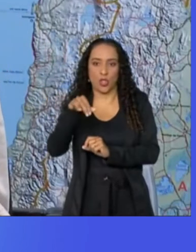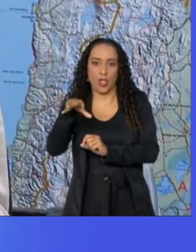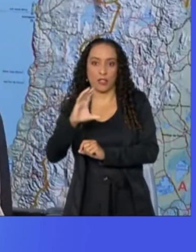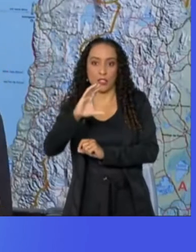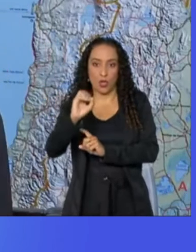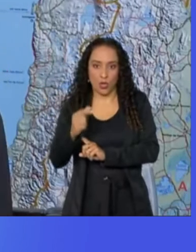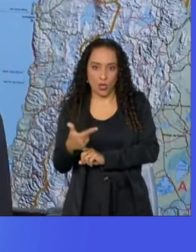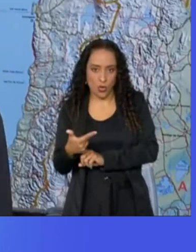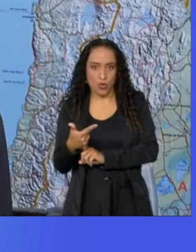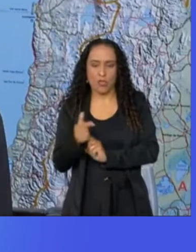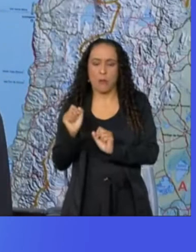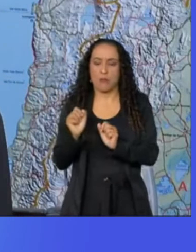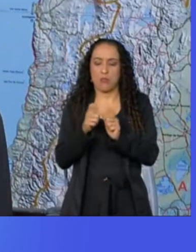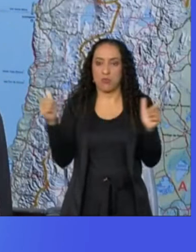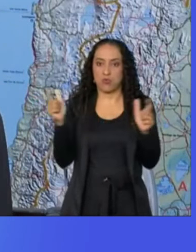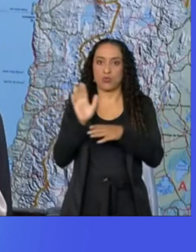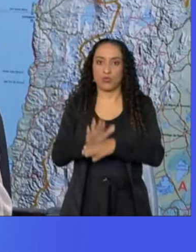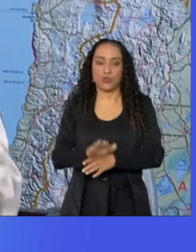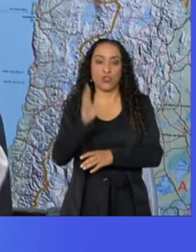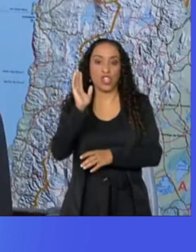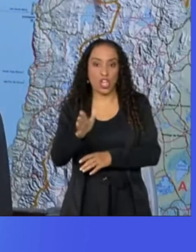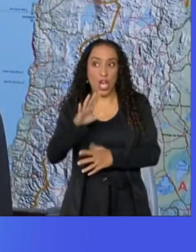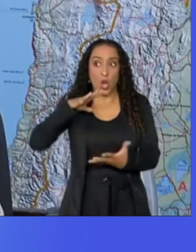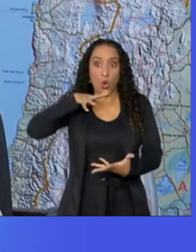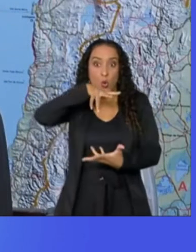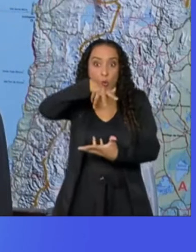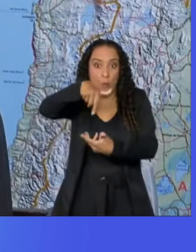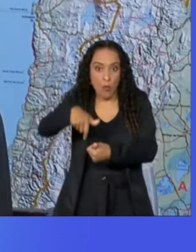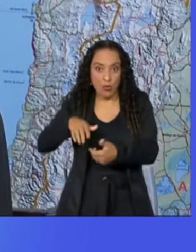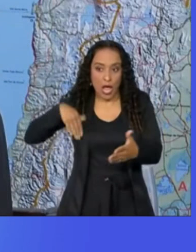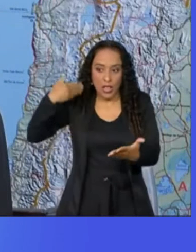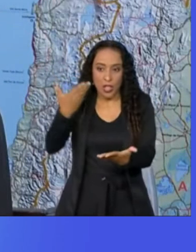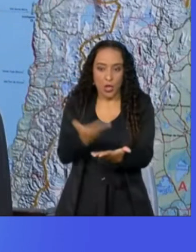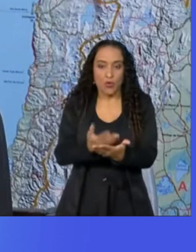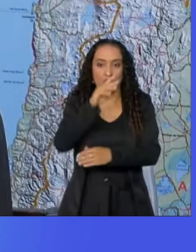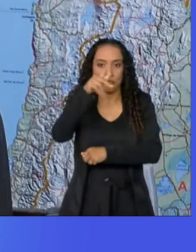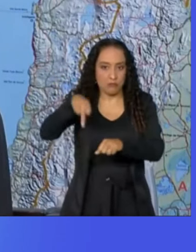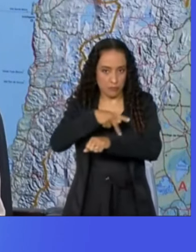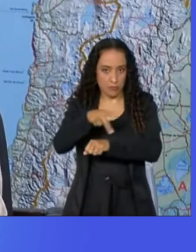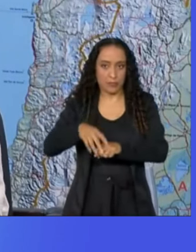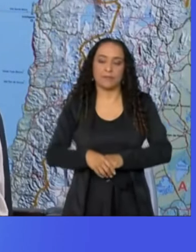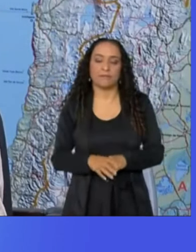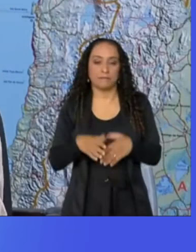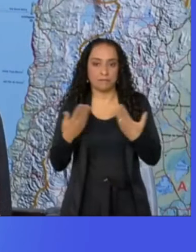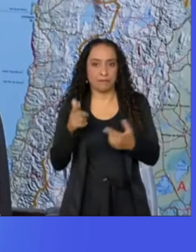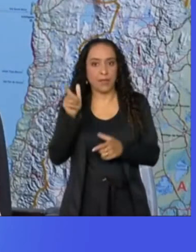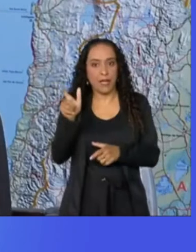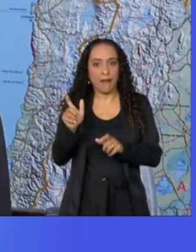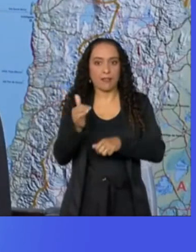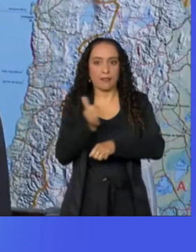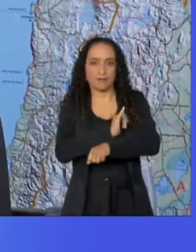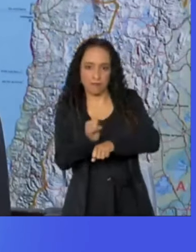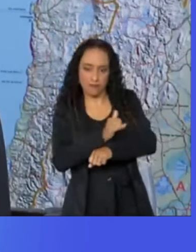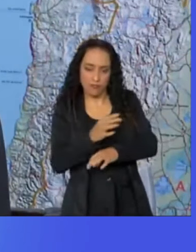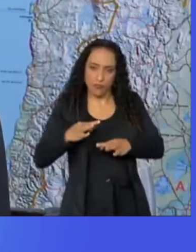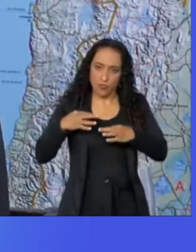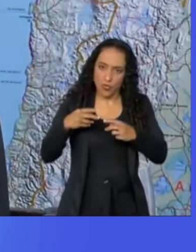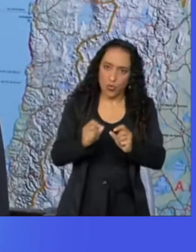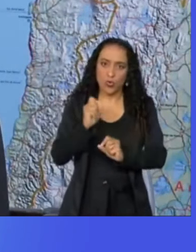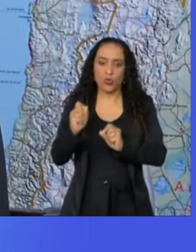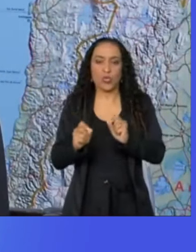CO2 a maior contribuição já dada no mundo até hoje por um país Então essas medidas todas